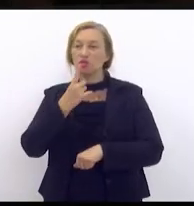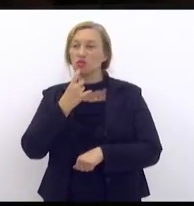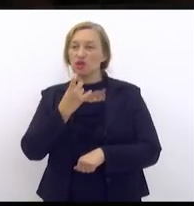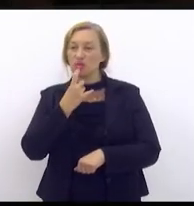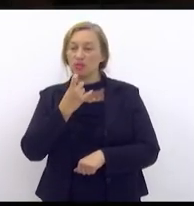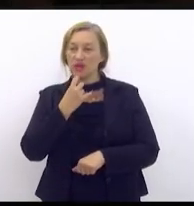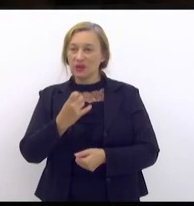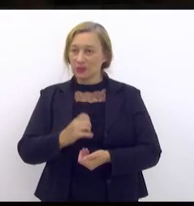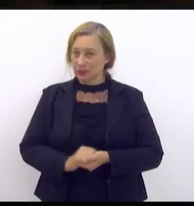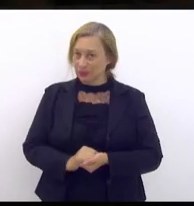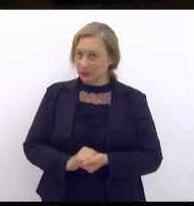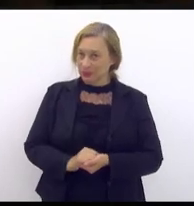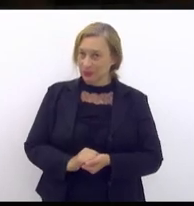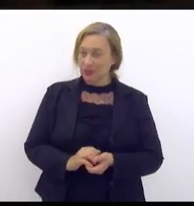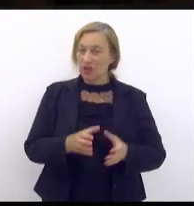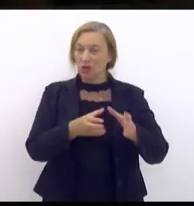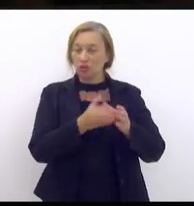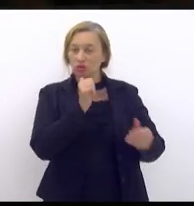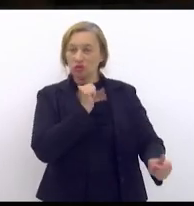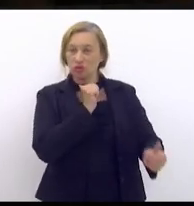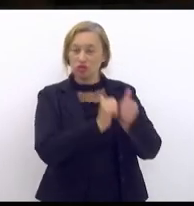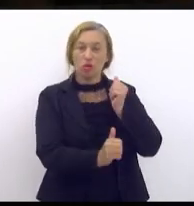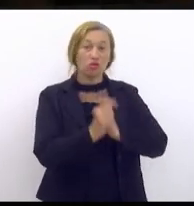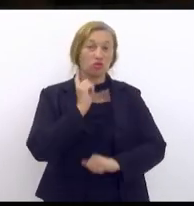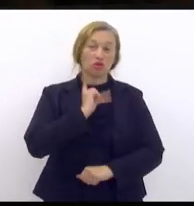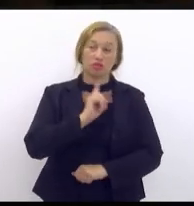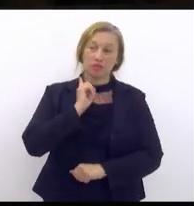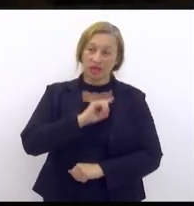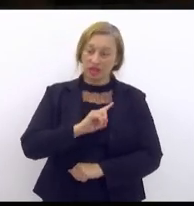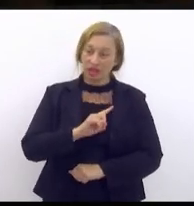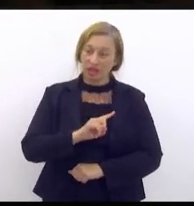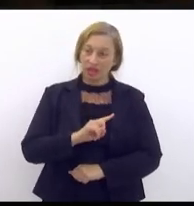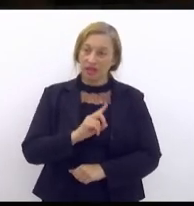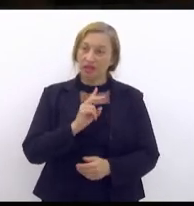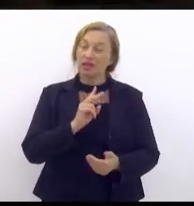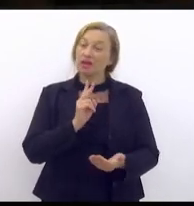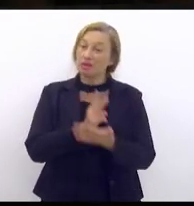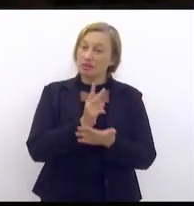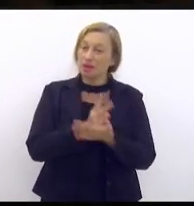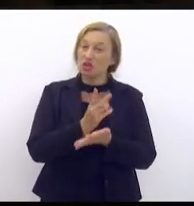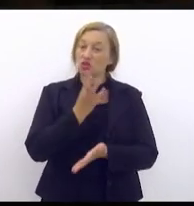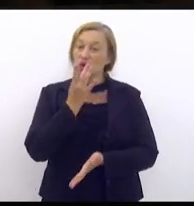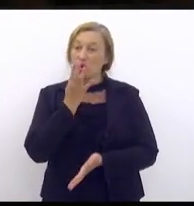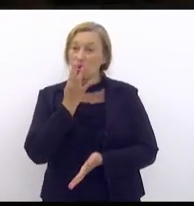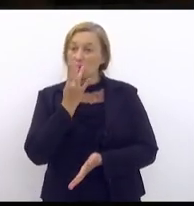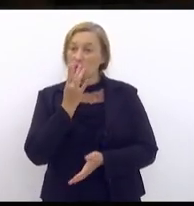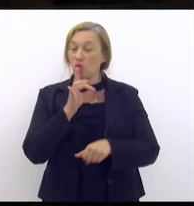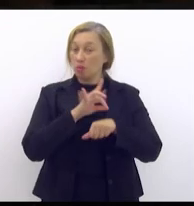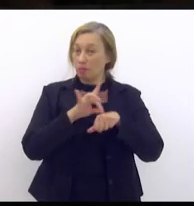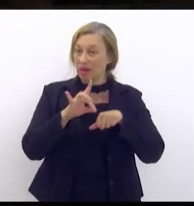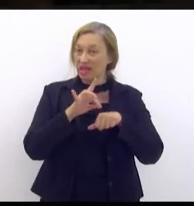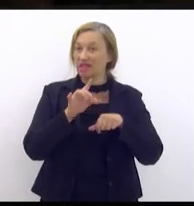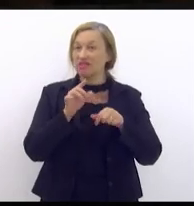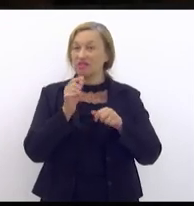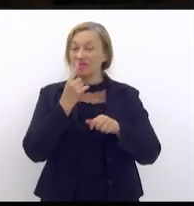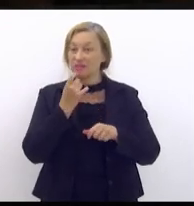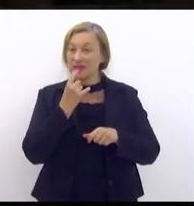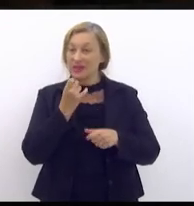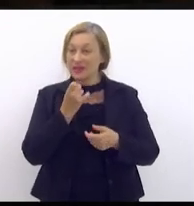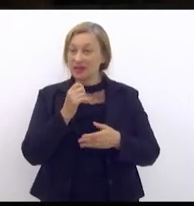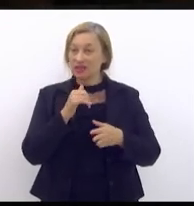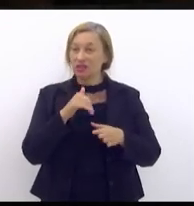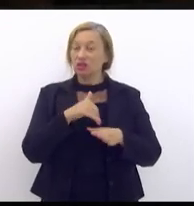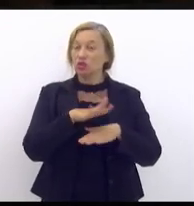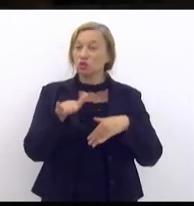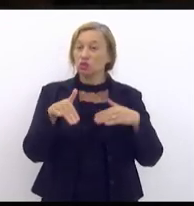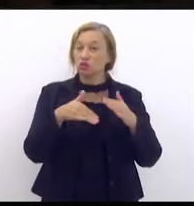a nação rubro-negra cabe, apesar da cor ser preta e vermelha, cabe todas